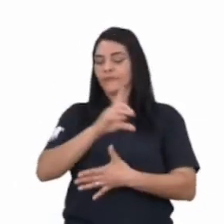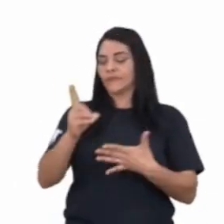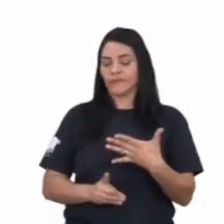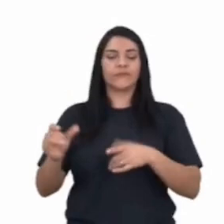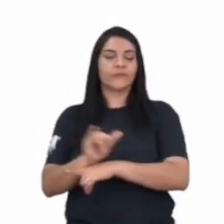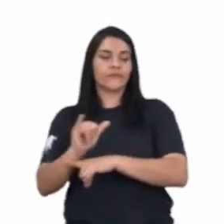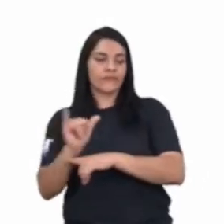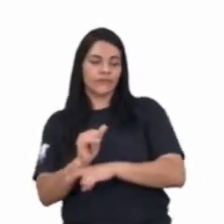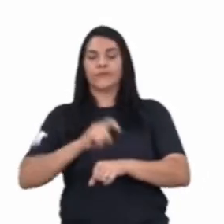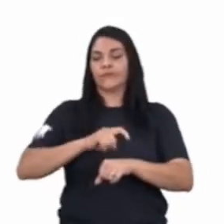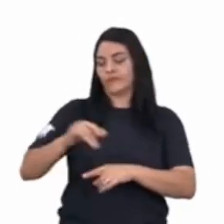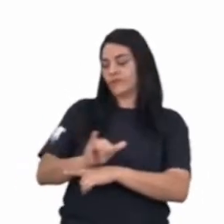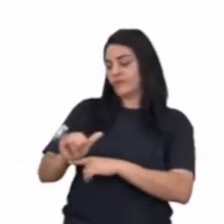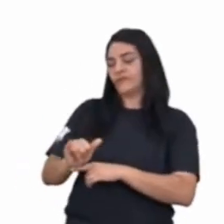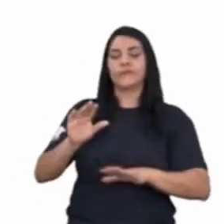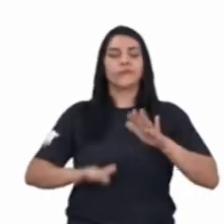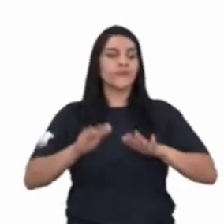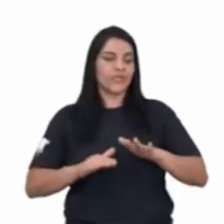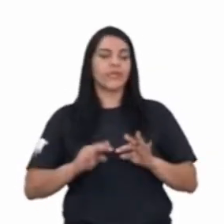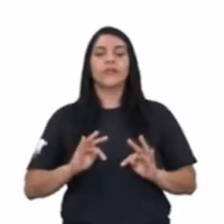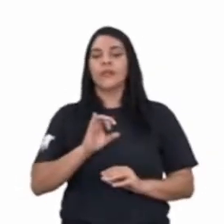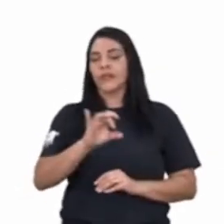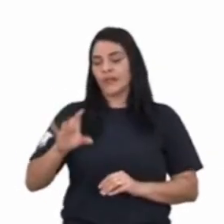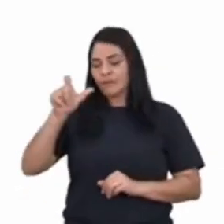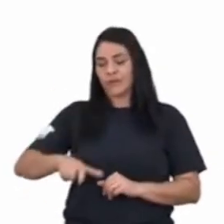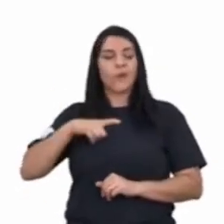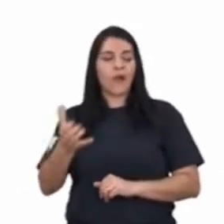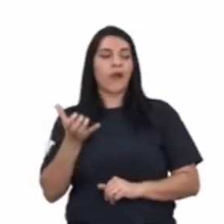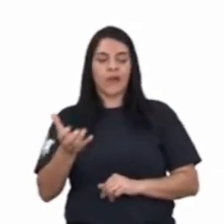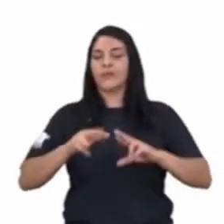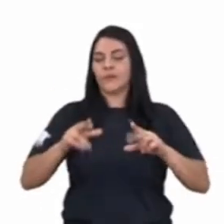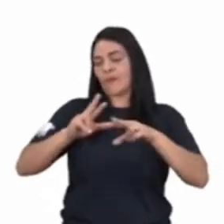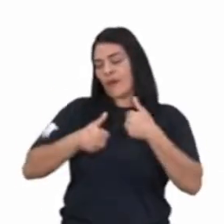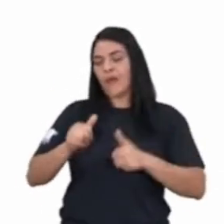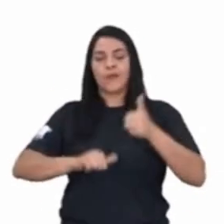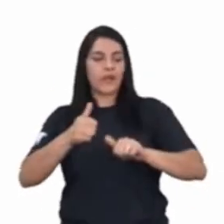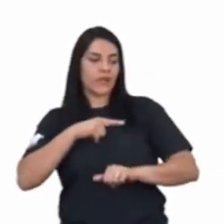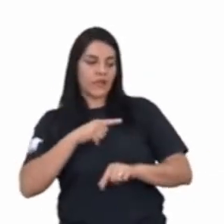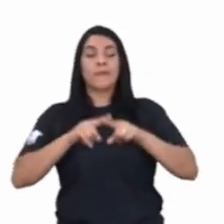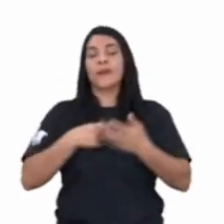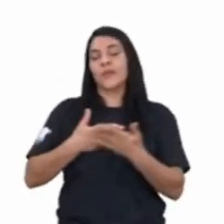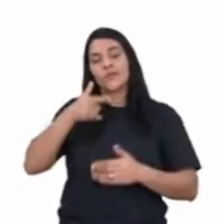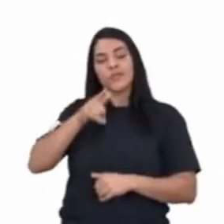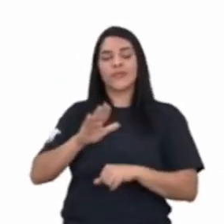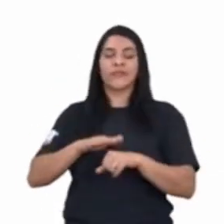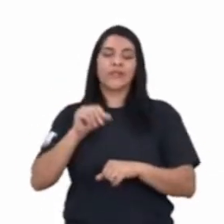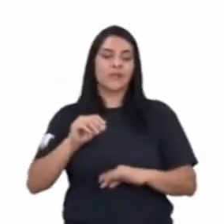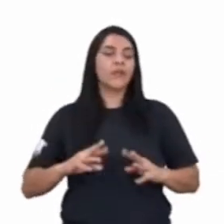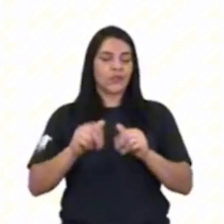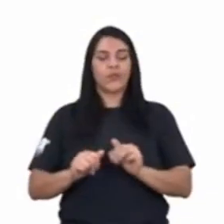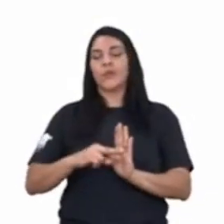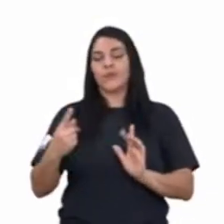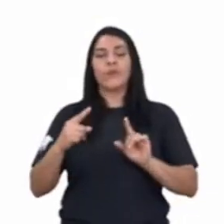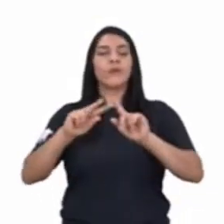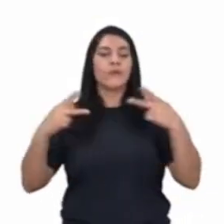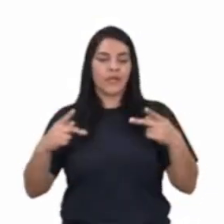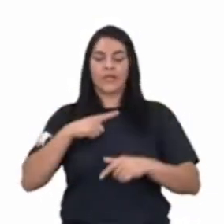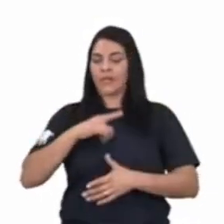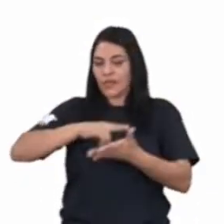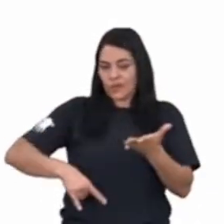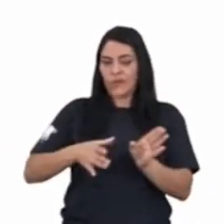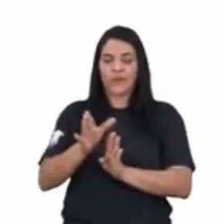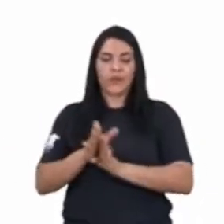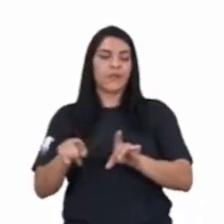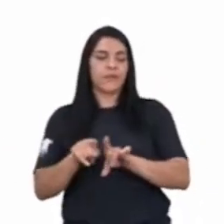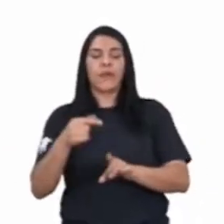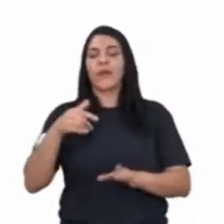um momento estratégico, dependendo da demanda, né? A gente sabe que cada ano aqui é diferente por conta das avaliações que a gente tem. Mas a gente já consegue falar aqui pra vocês quais vão ser do primeiro bimestre. Tava lá no nosso documento orientador,